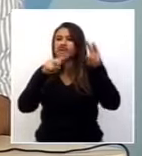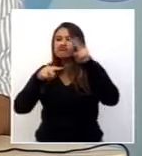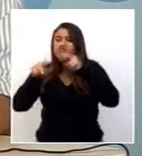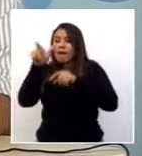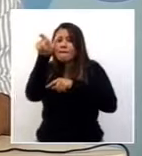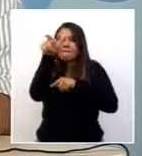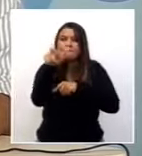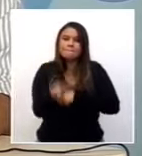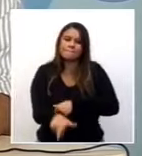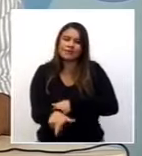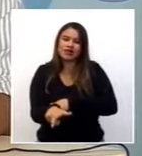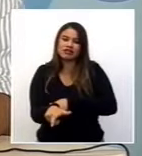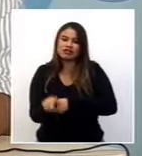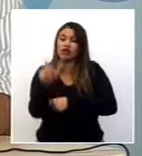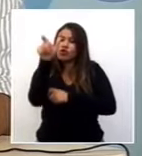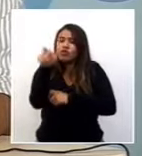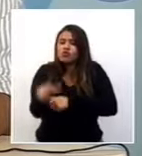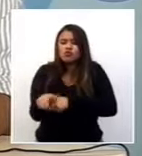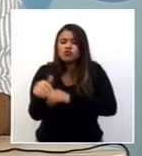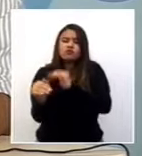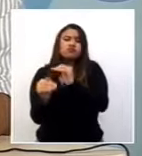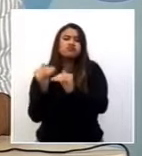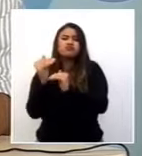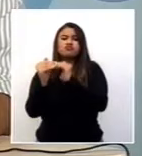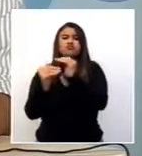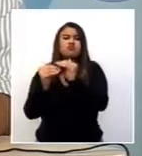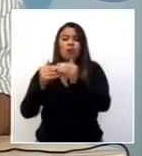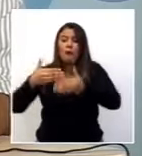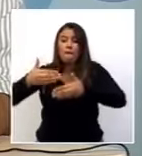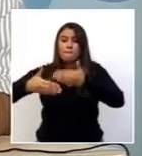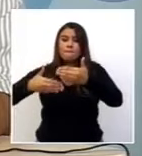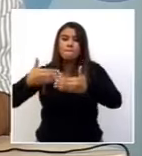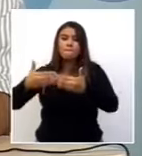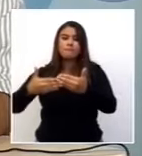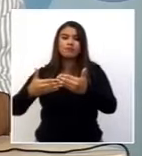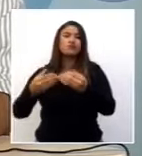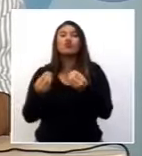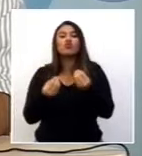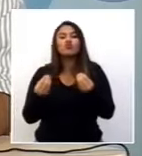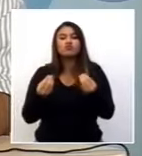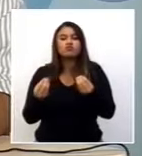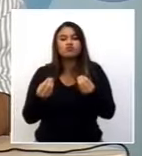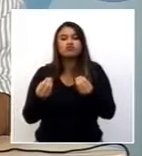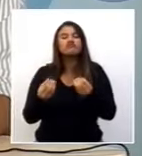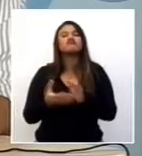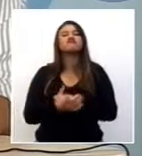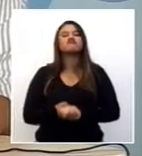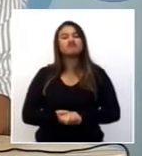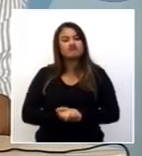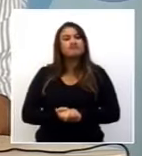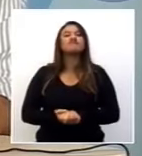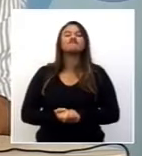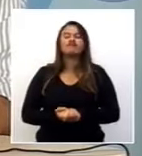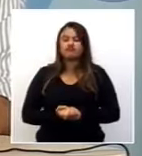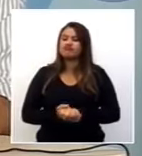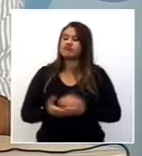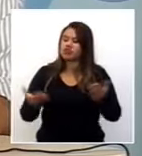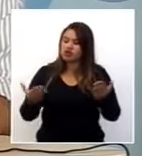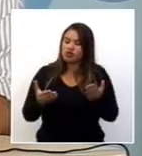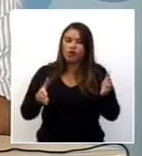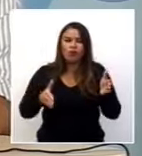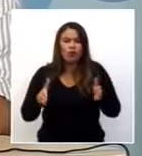né, sobre o desenvolvimento e o progresso de cada um dos alunos. E esse momento